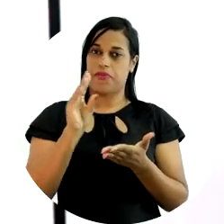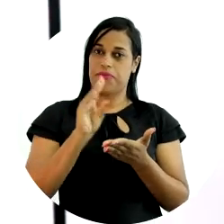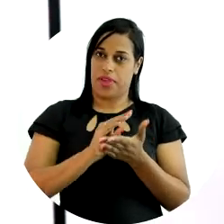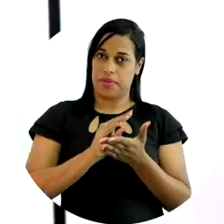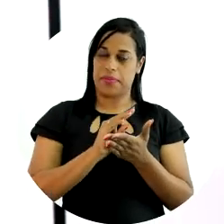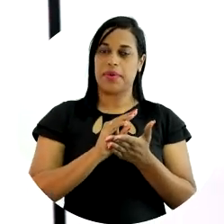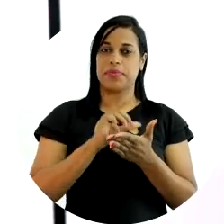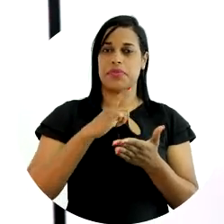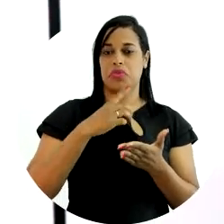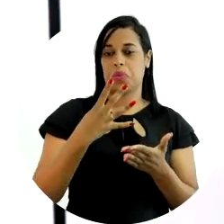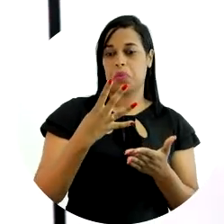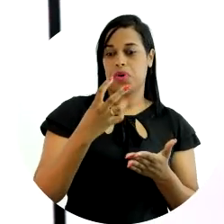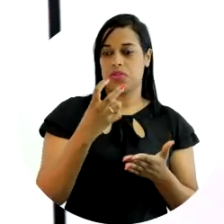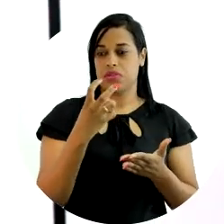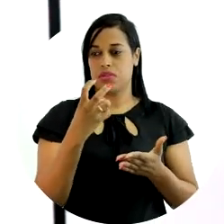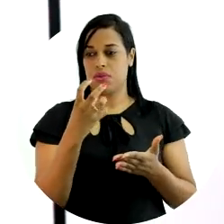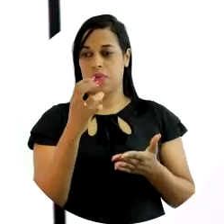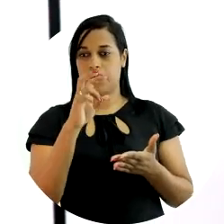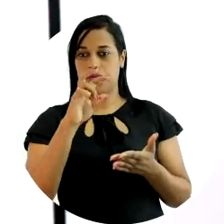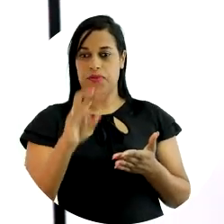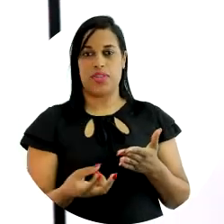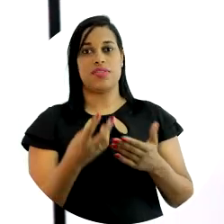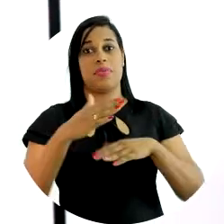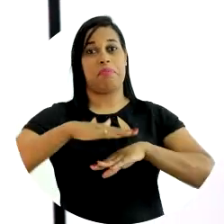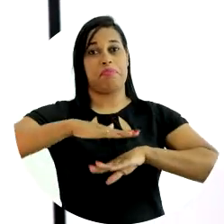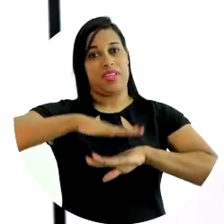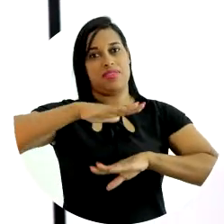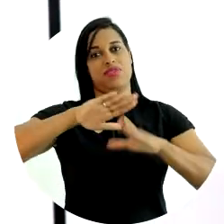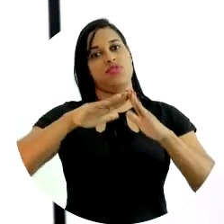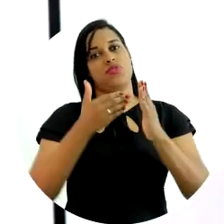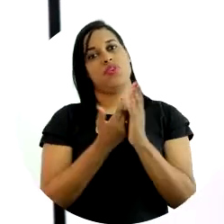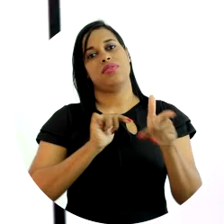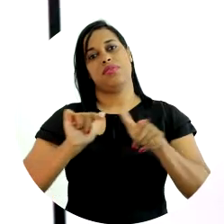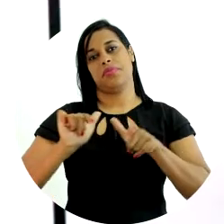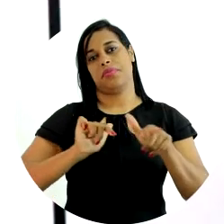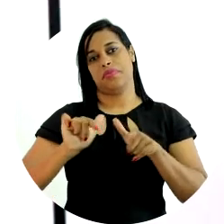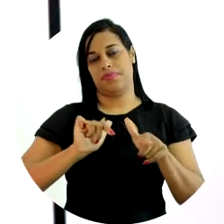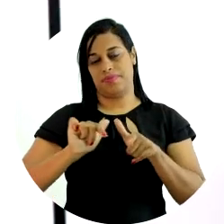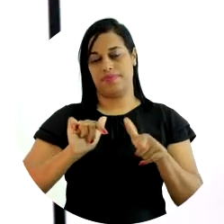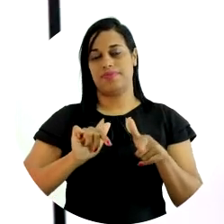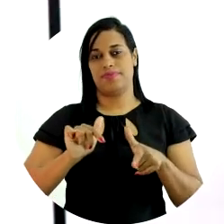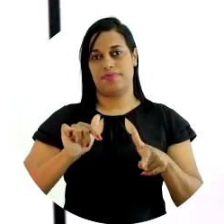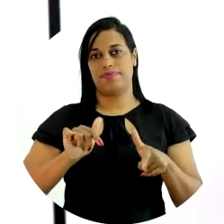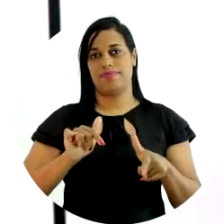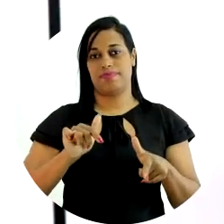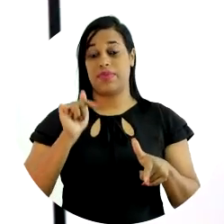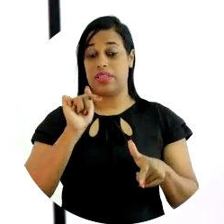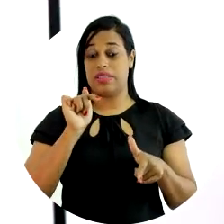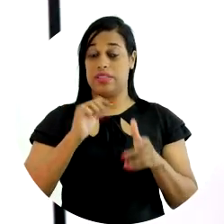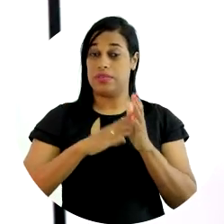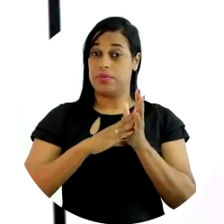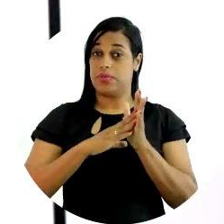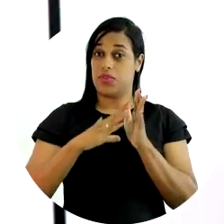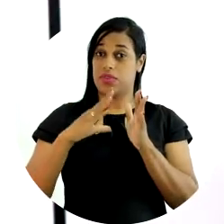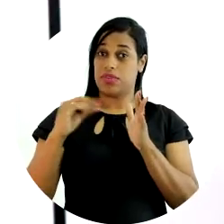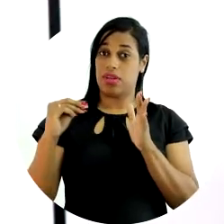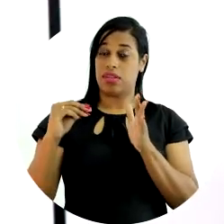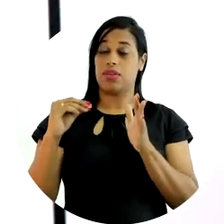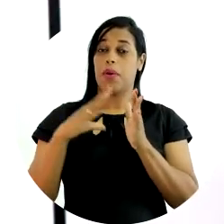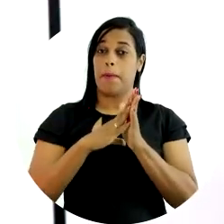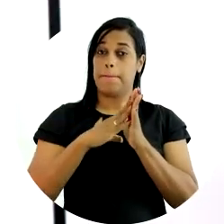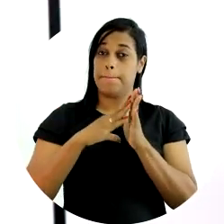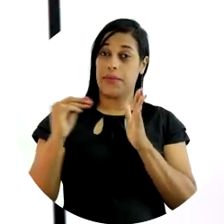mesmo recurso para ter 4, 5 vezes mais a quantidade de escolas e de trabalhadores. E esse